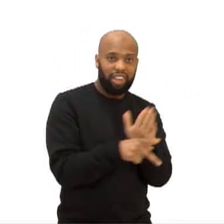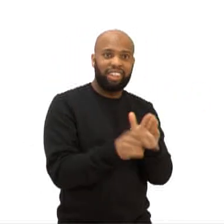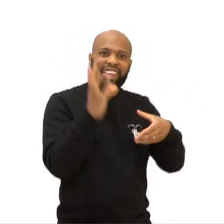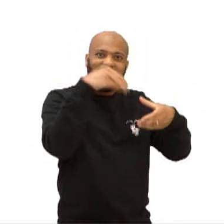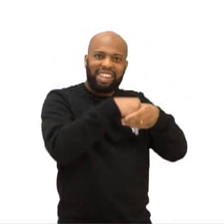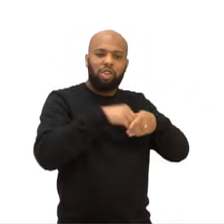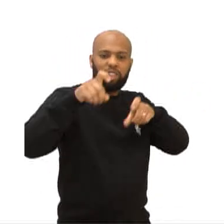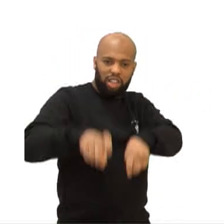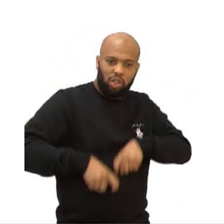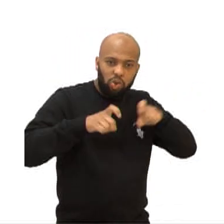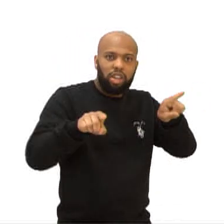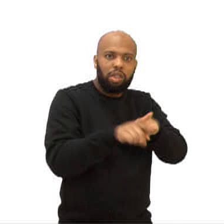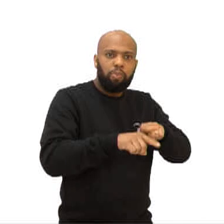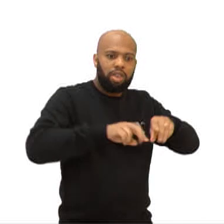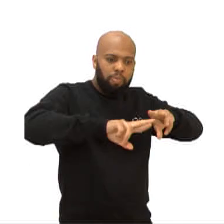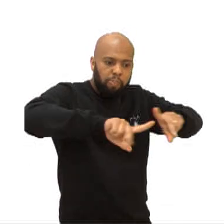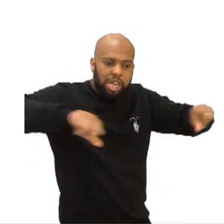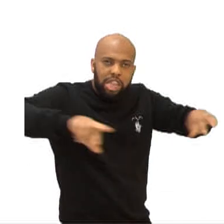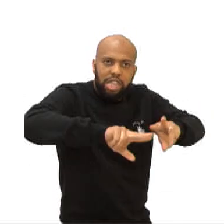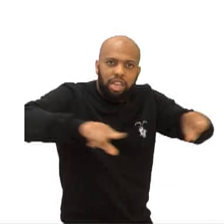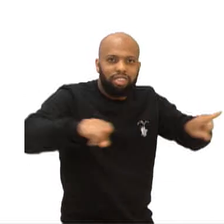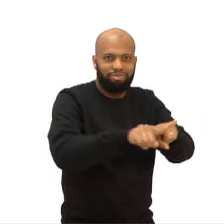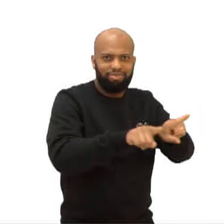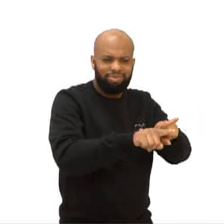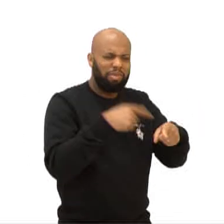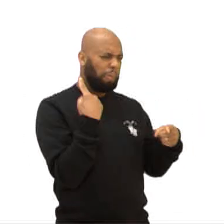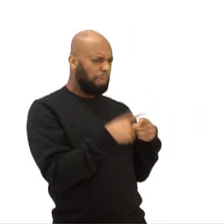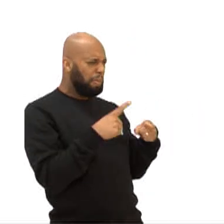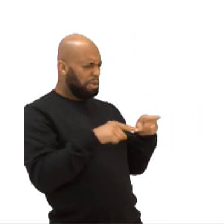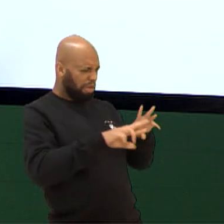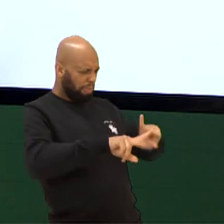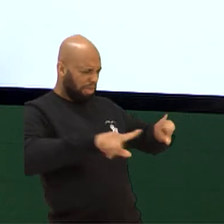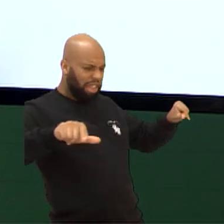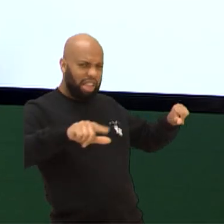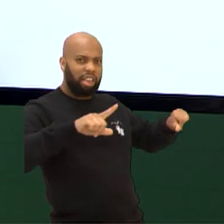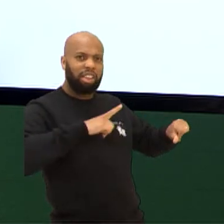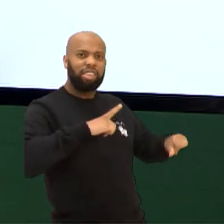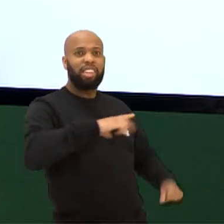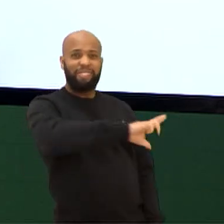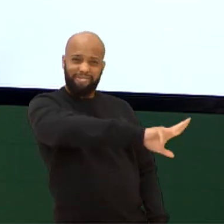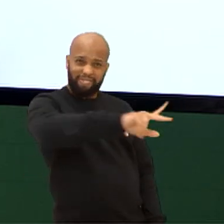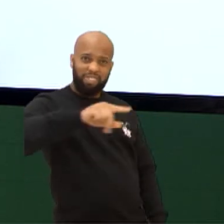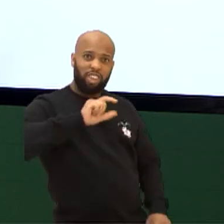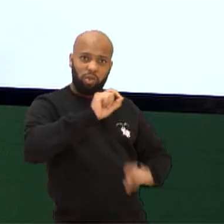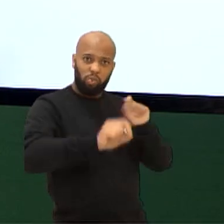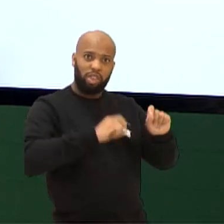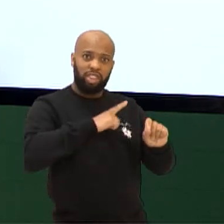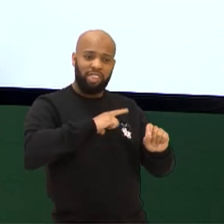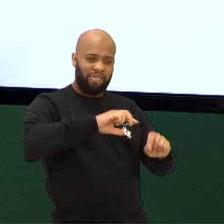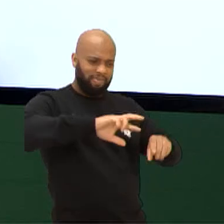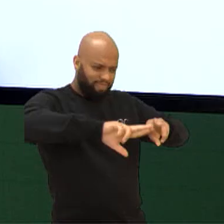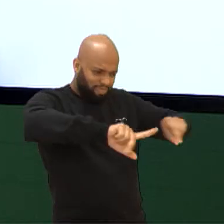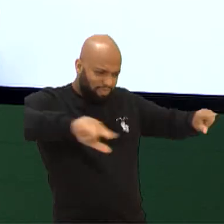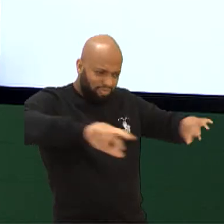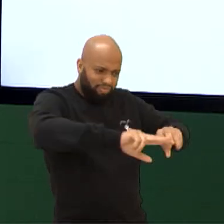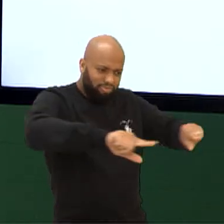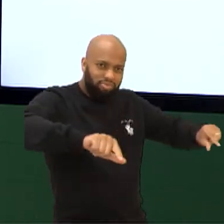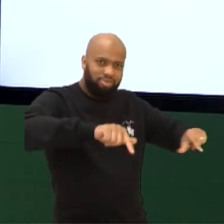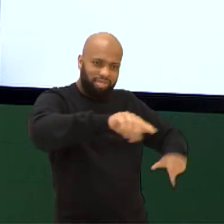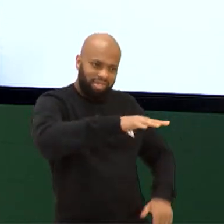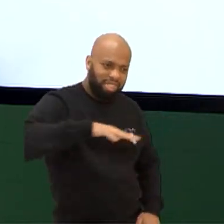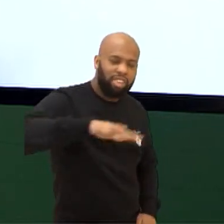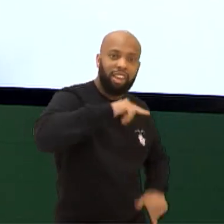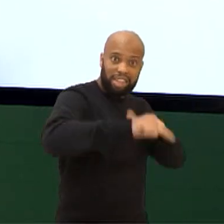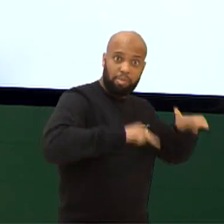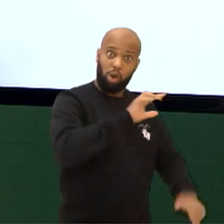Por que minerais mesmo, professora? Lá nós temos muitas jazidas de minerais, tá?